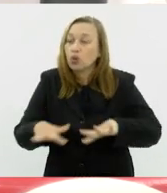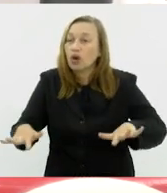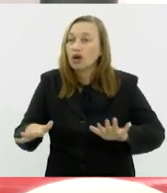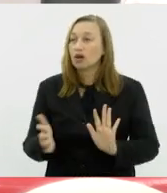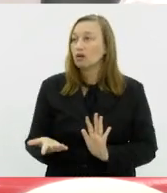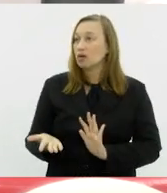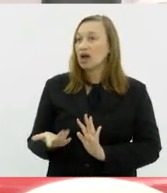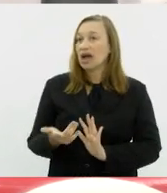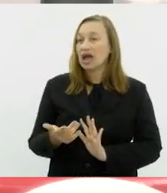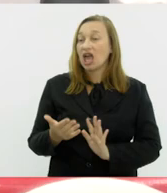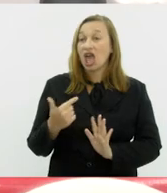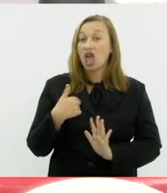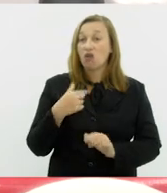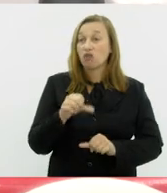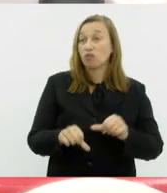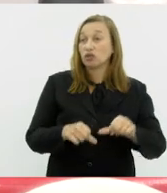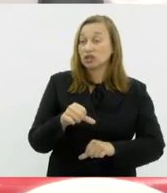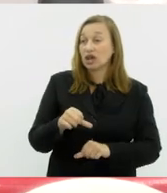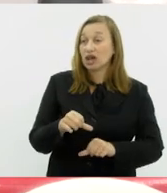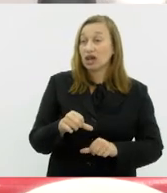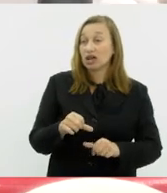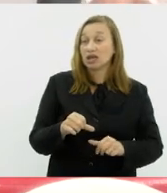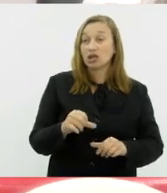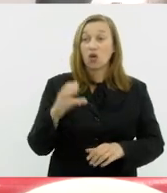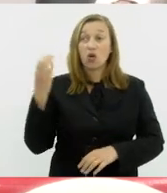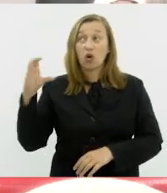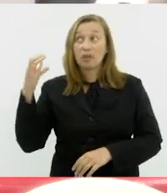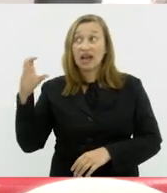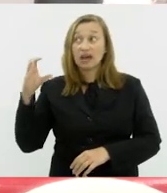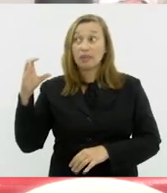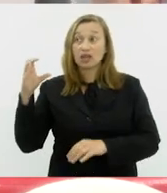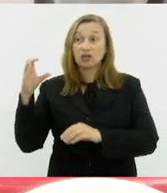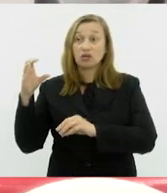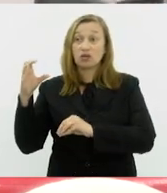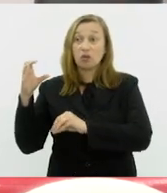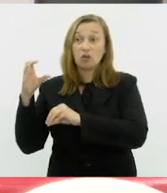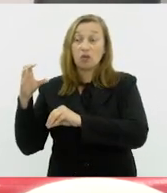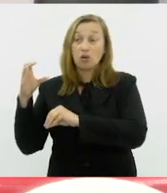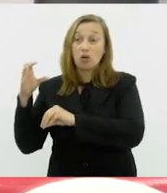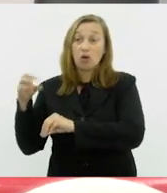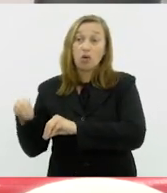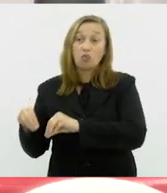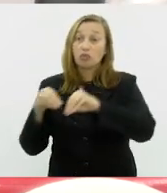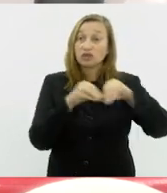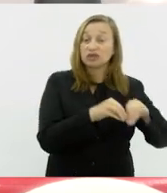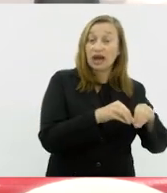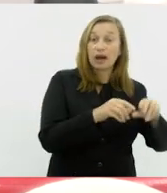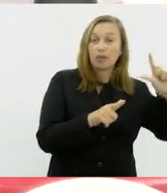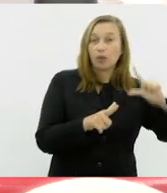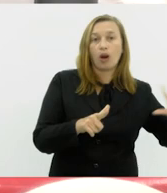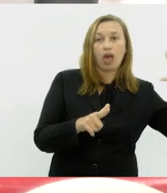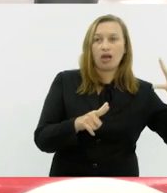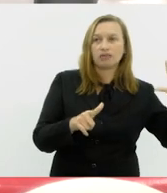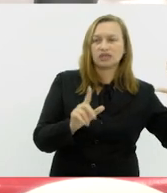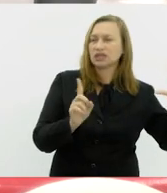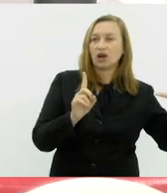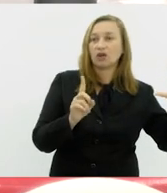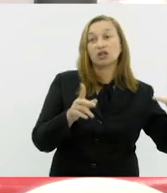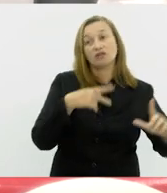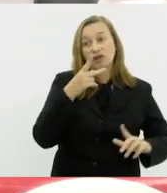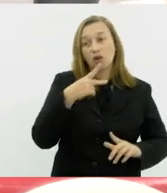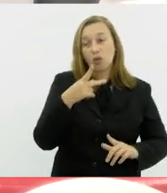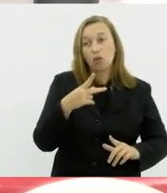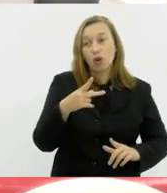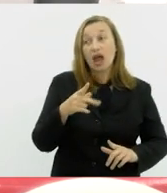eu vou mudar e agora eu vou passar, em vez de passar por Copacabana, eu vou passar pelo Leme. Né? Ele não falou isso, ele falou simplesmente, olha, em